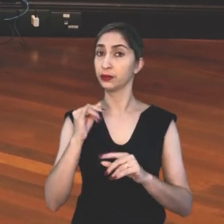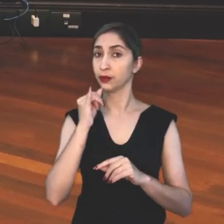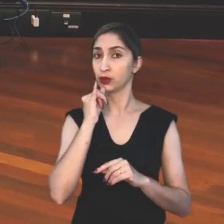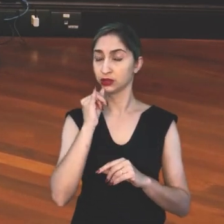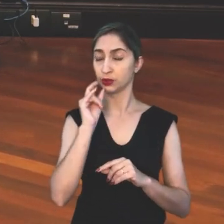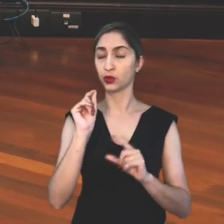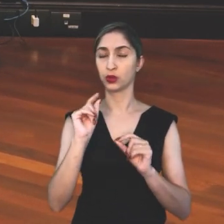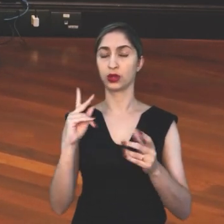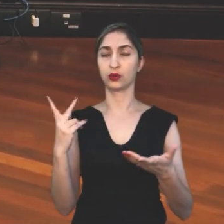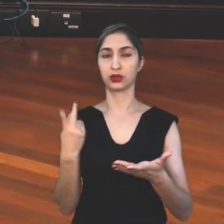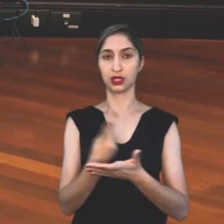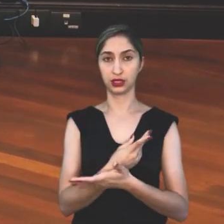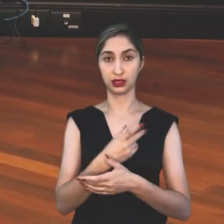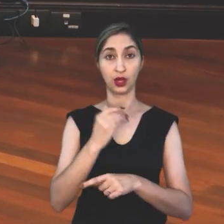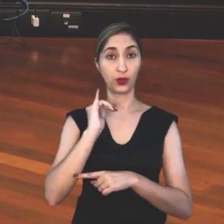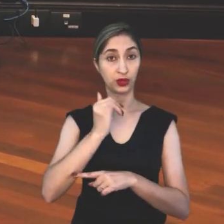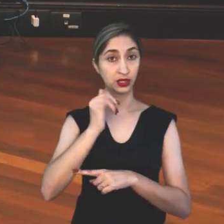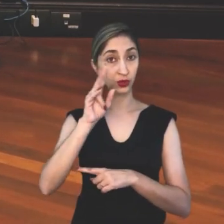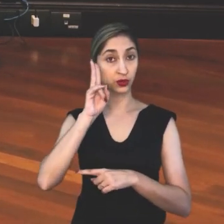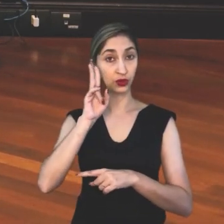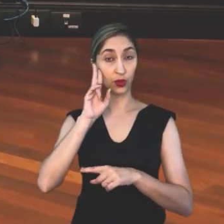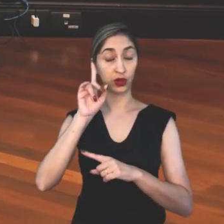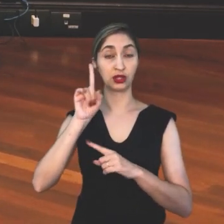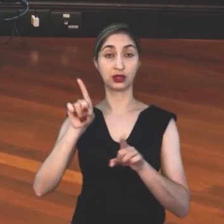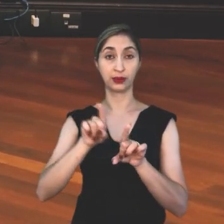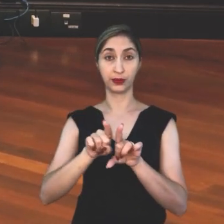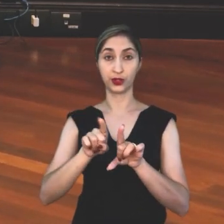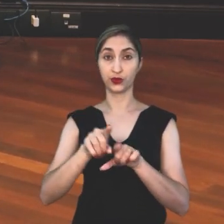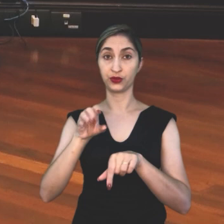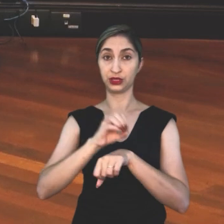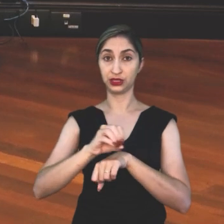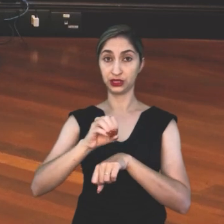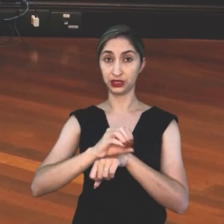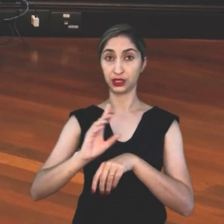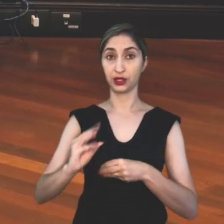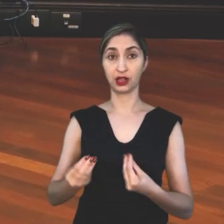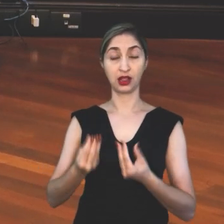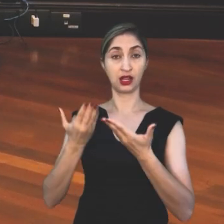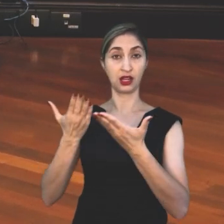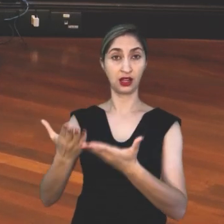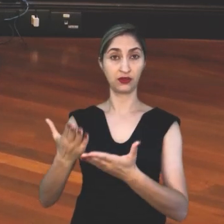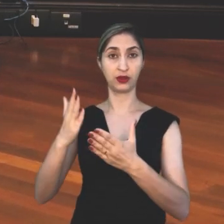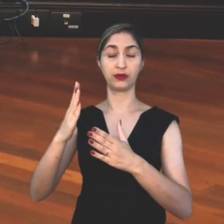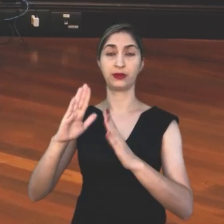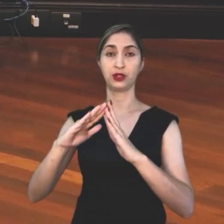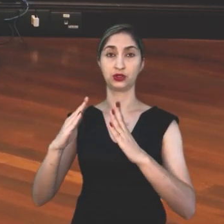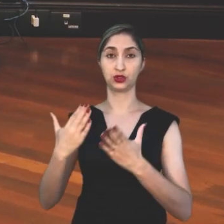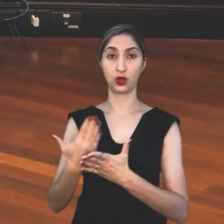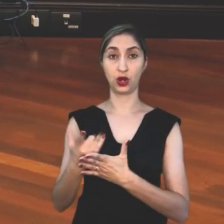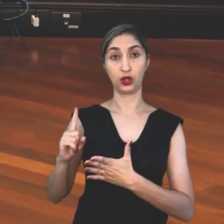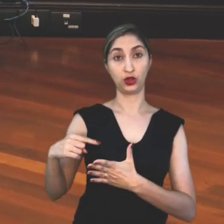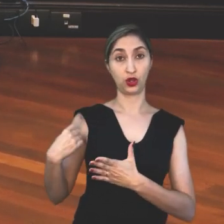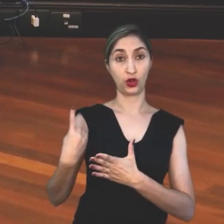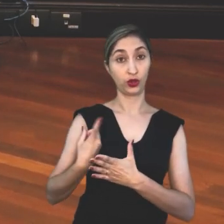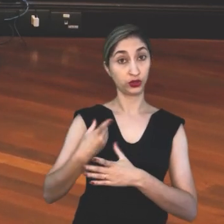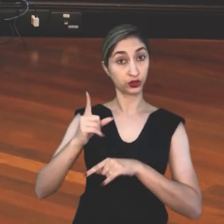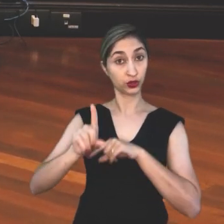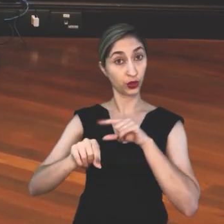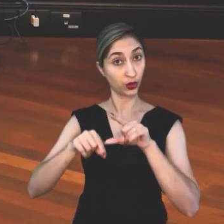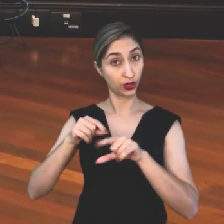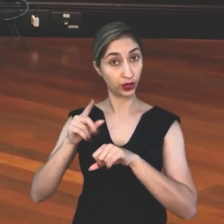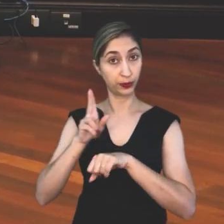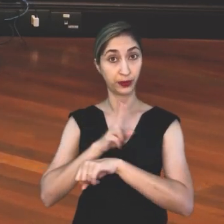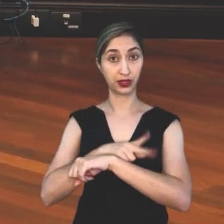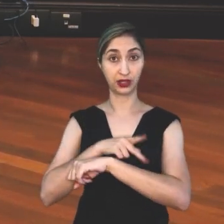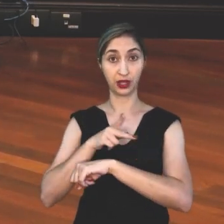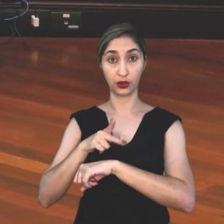vocês. São alguns recursos, porque o que acontece? A contação de história junto com a oficina, elas são levadas para a escola e não é à toa.